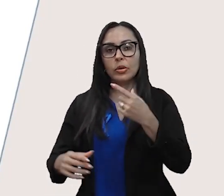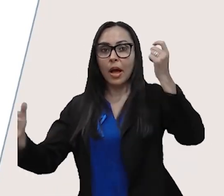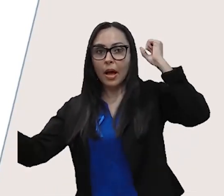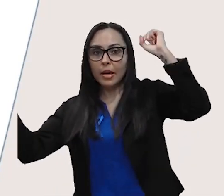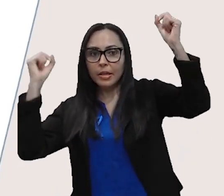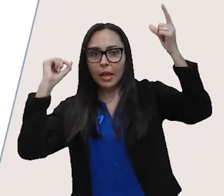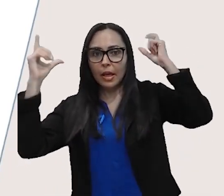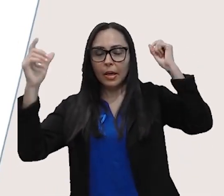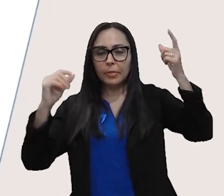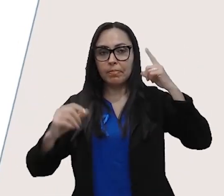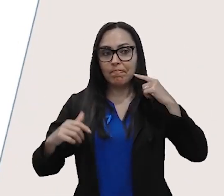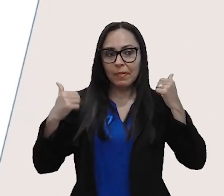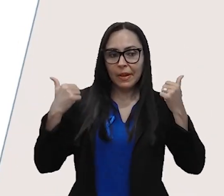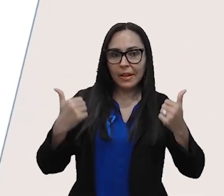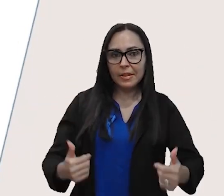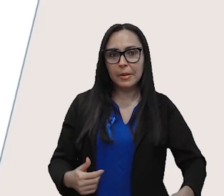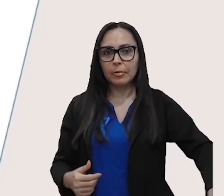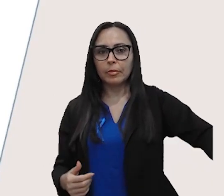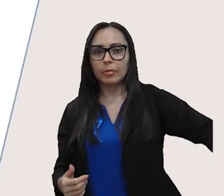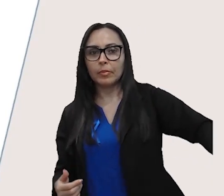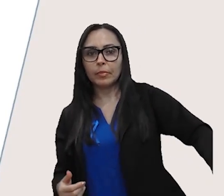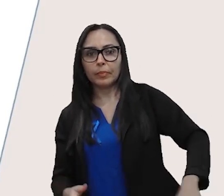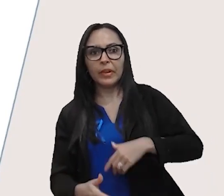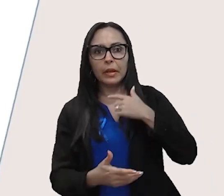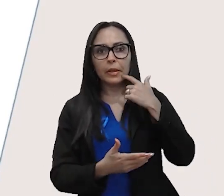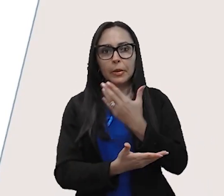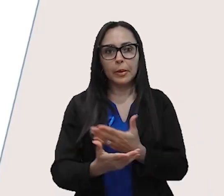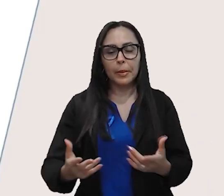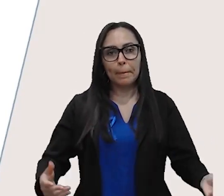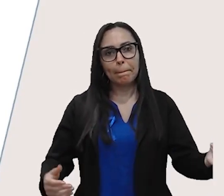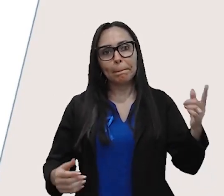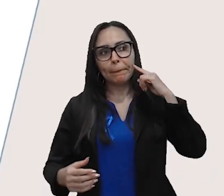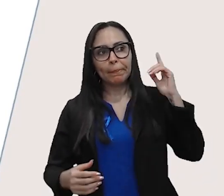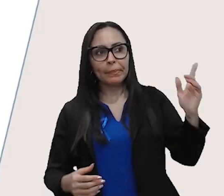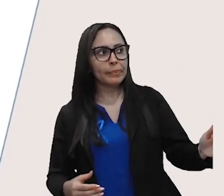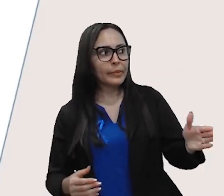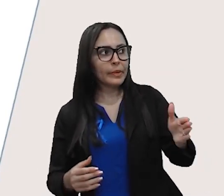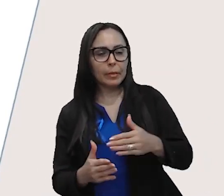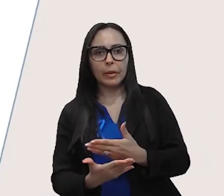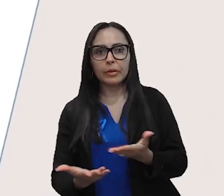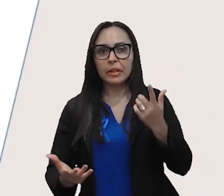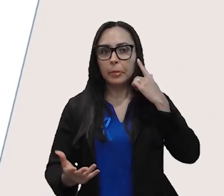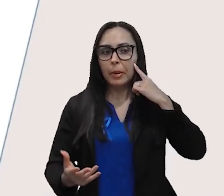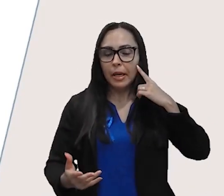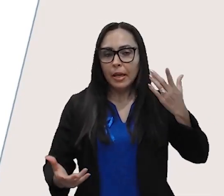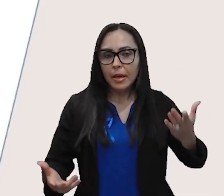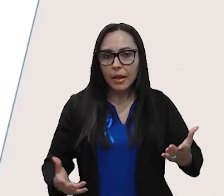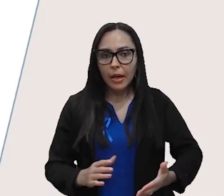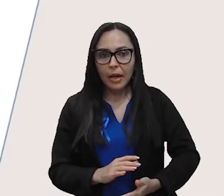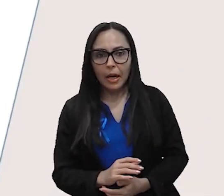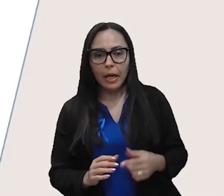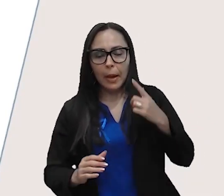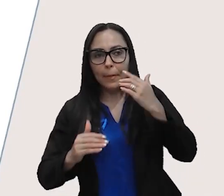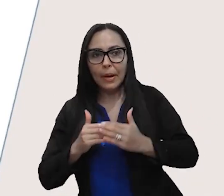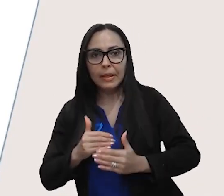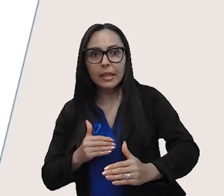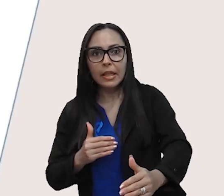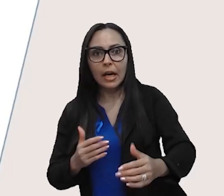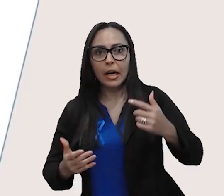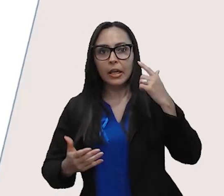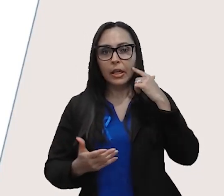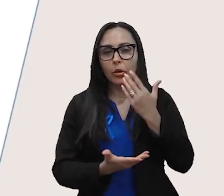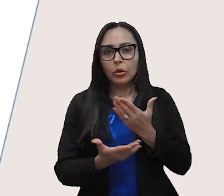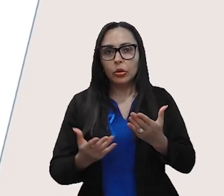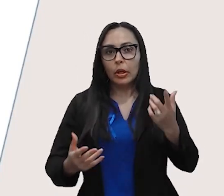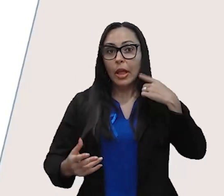de plano, beleza? Ela não tem essa limitação que essa linhazinha azul dá pra gente. A partir daí, nesse plano,